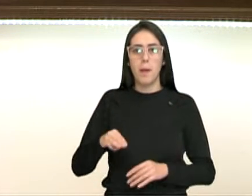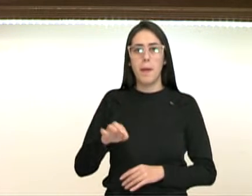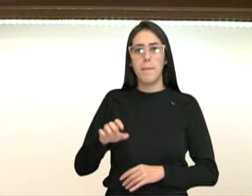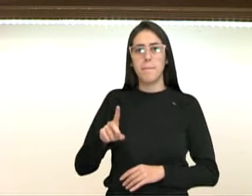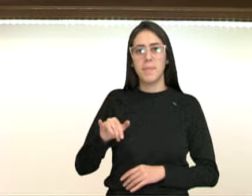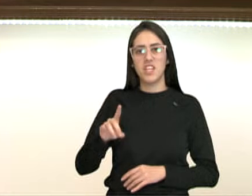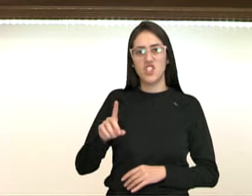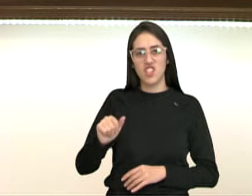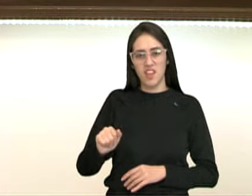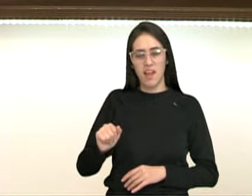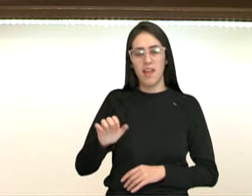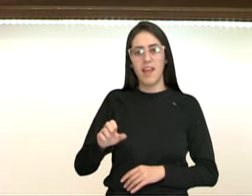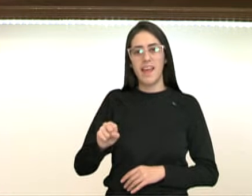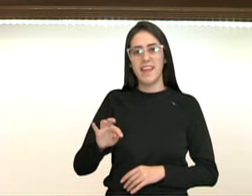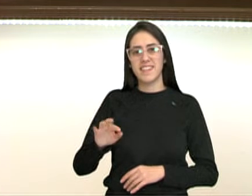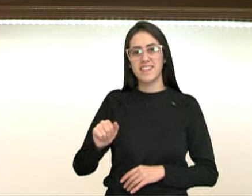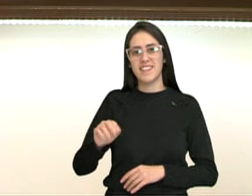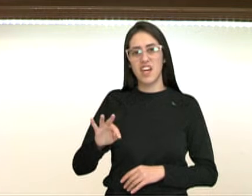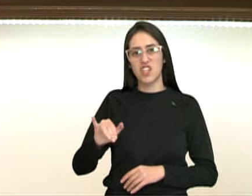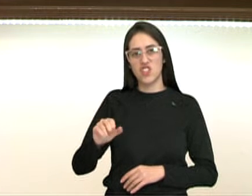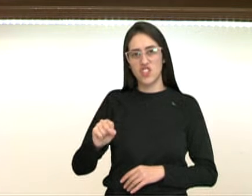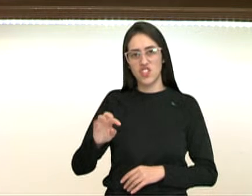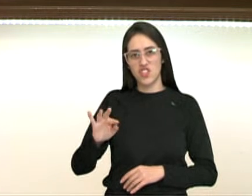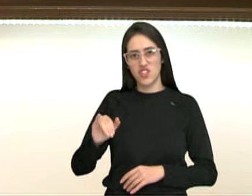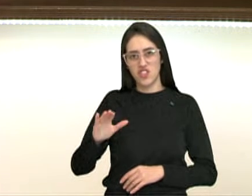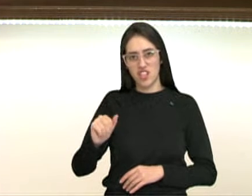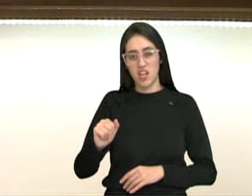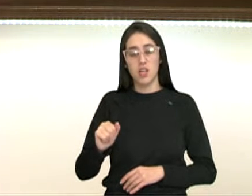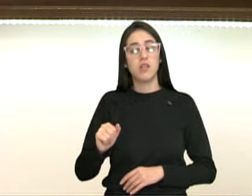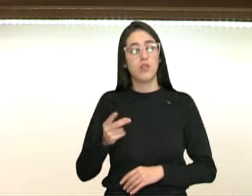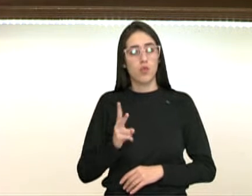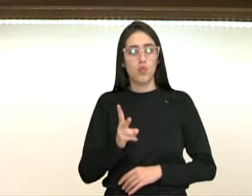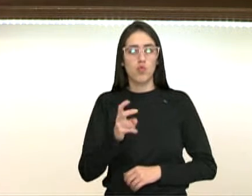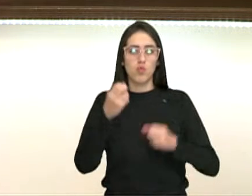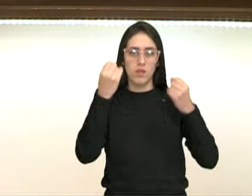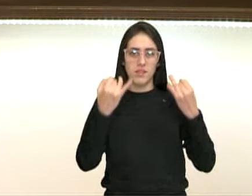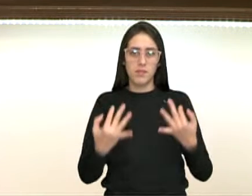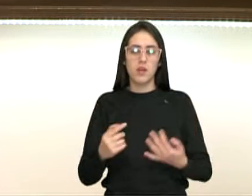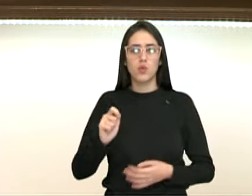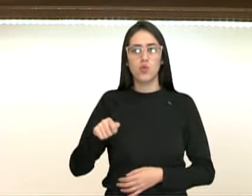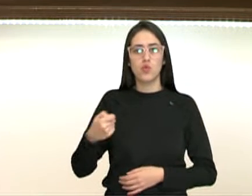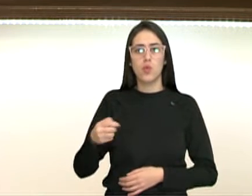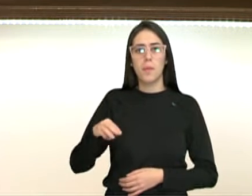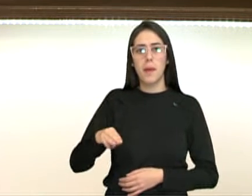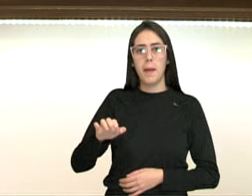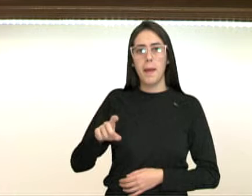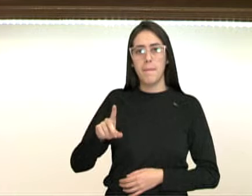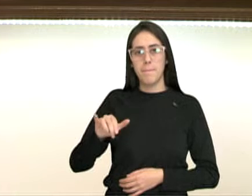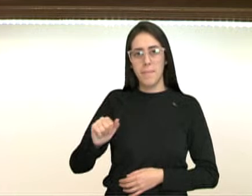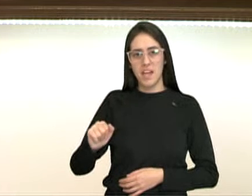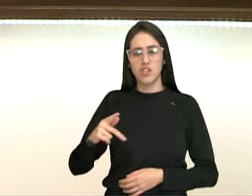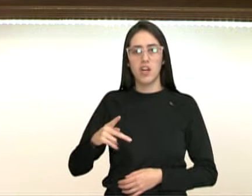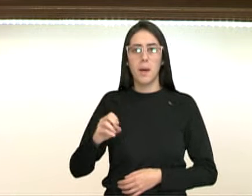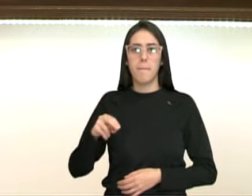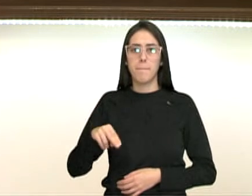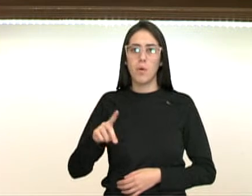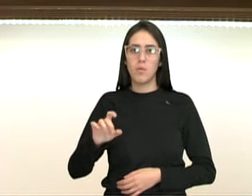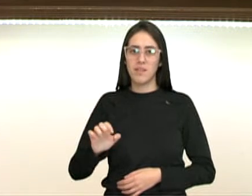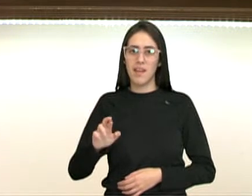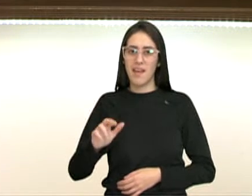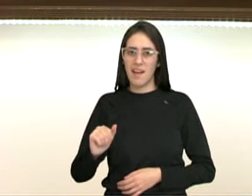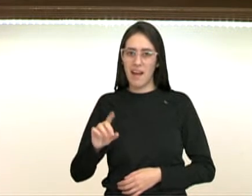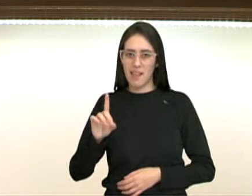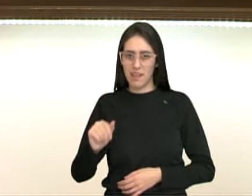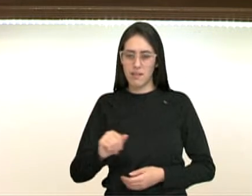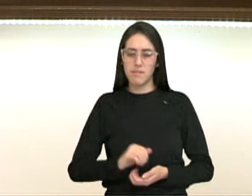estatísticas. E hoje vamos continuar falando sobre a média aritmética ponderada.